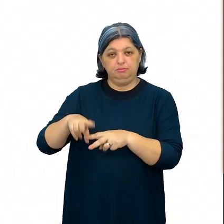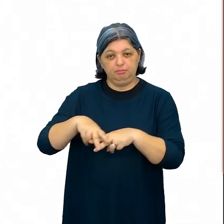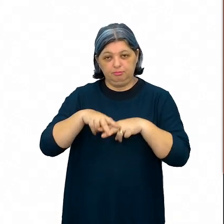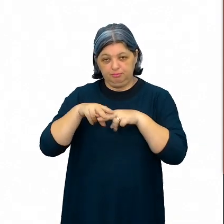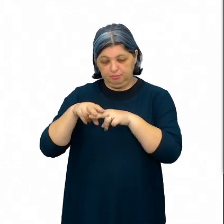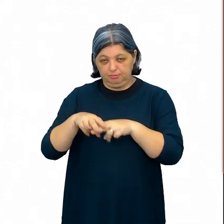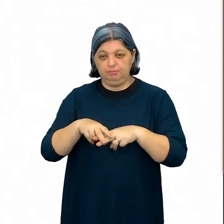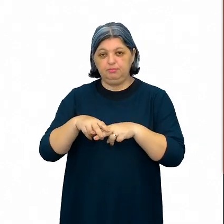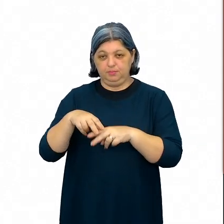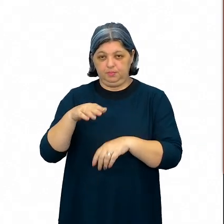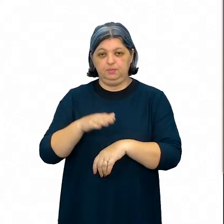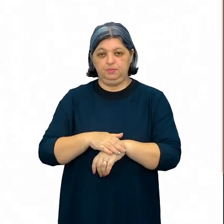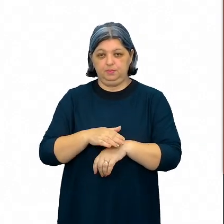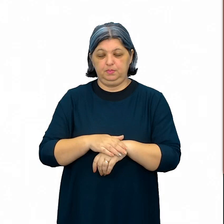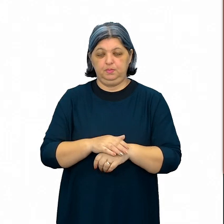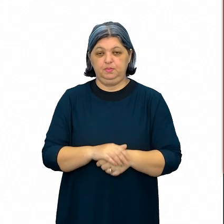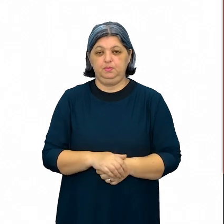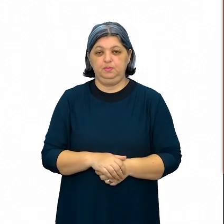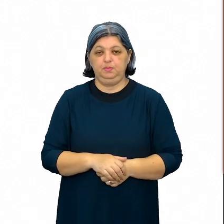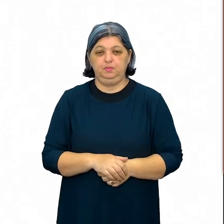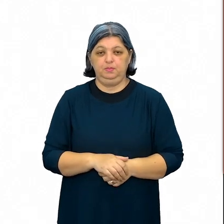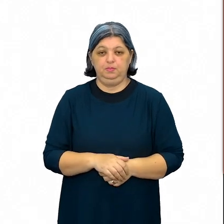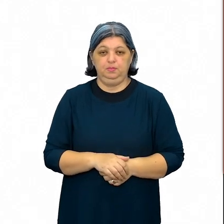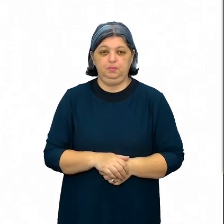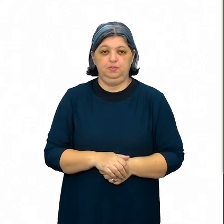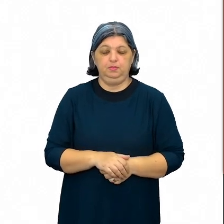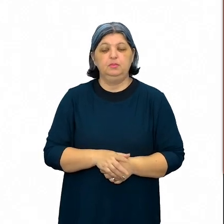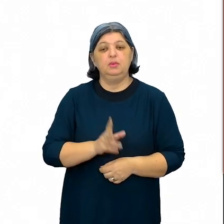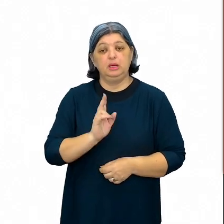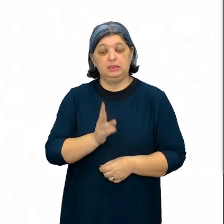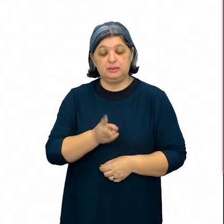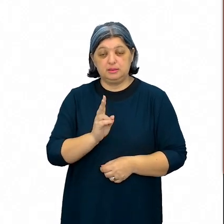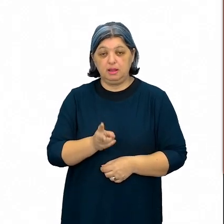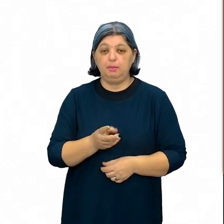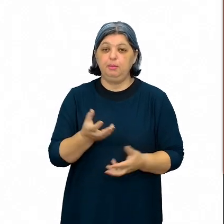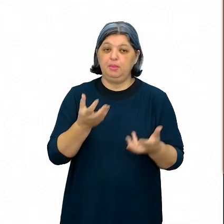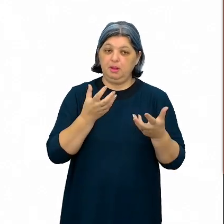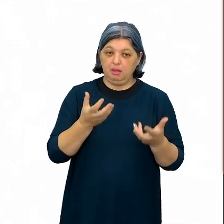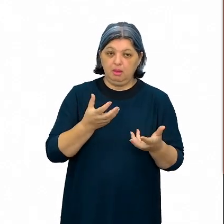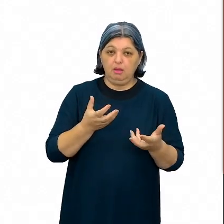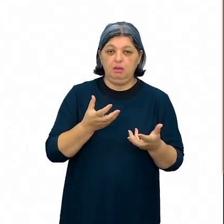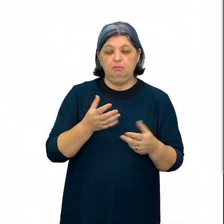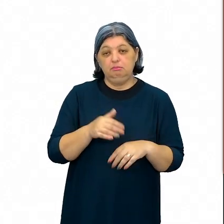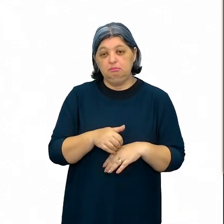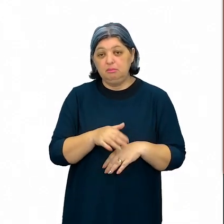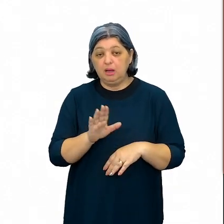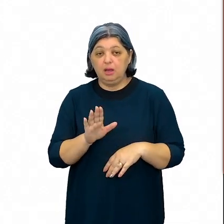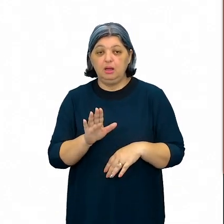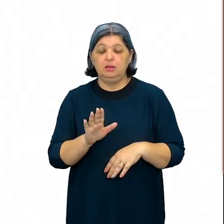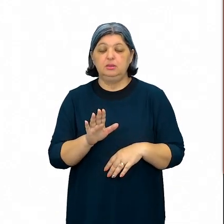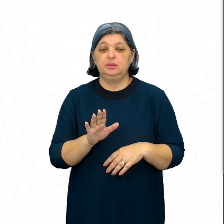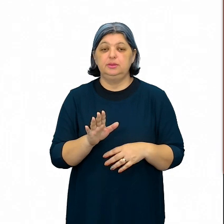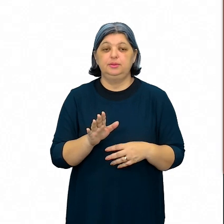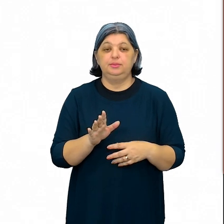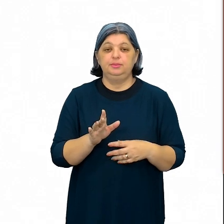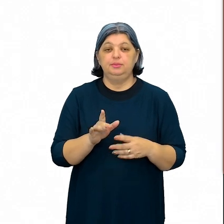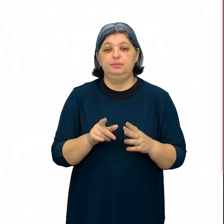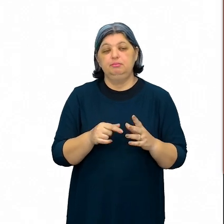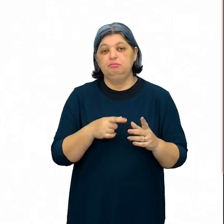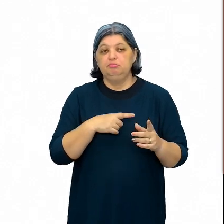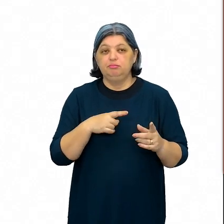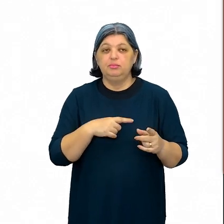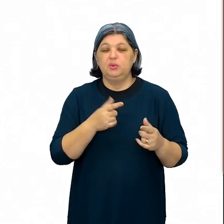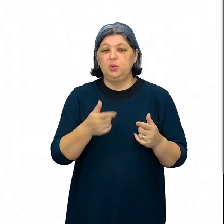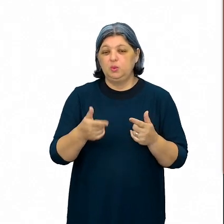a ação que a gente faz né Cada a cada a gente sempre quer né mais e e vem